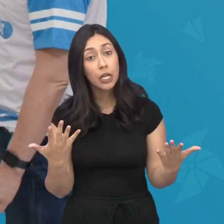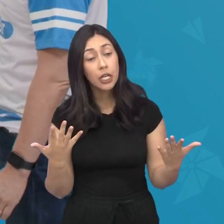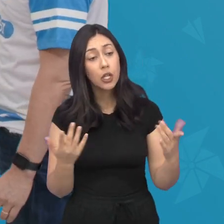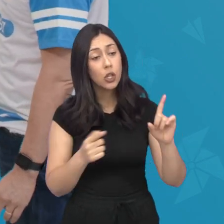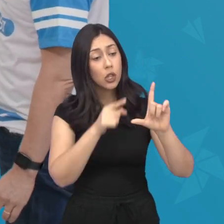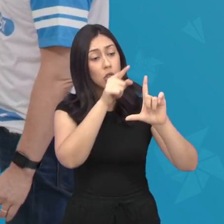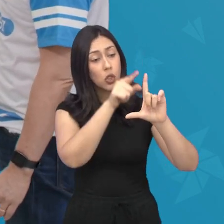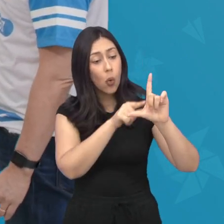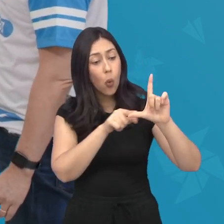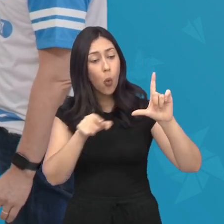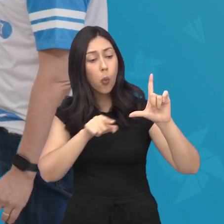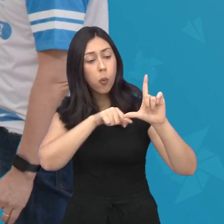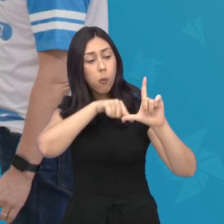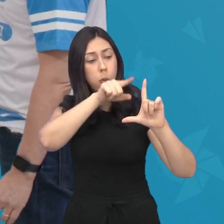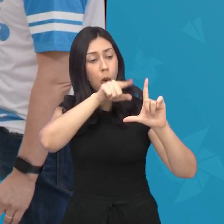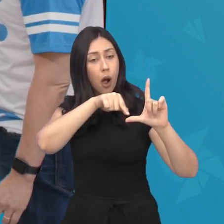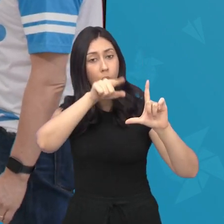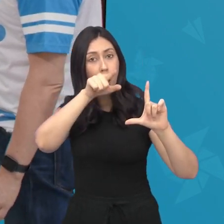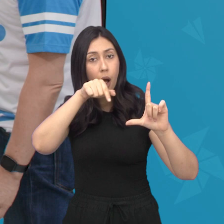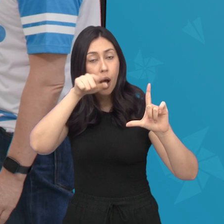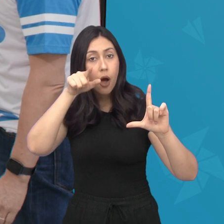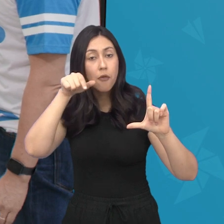né,